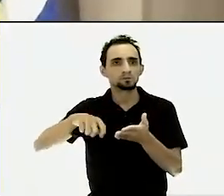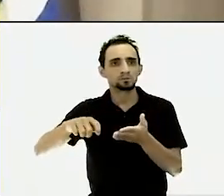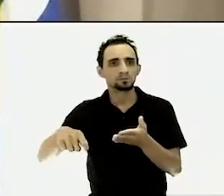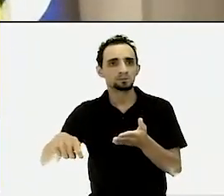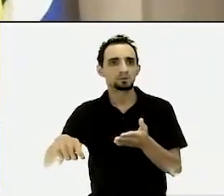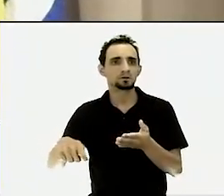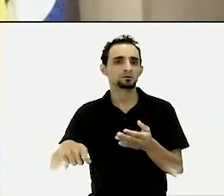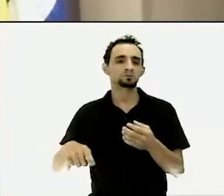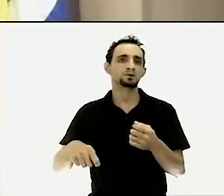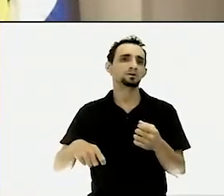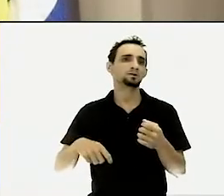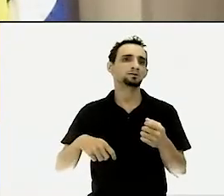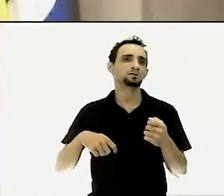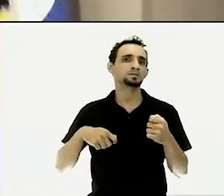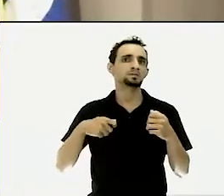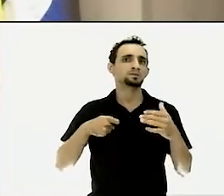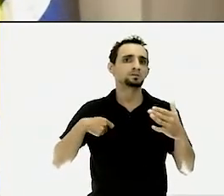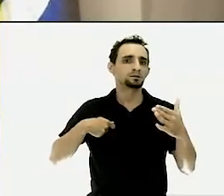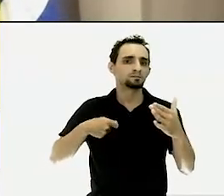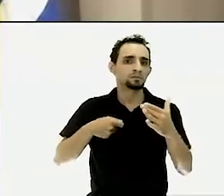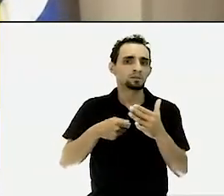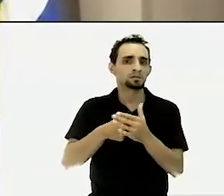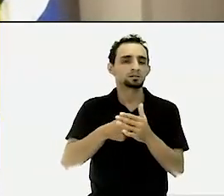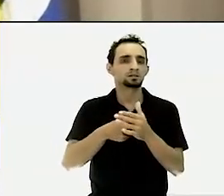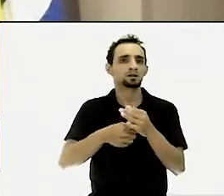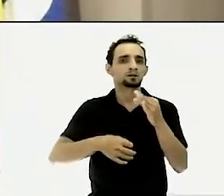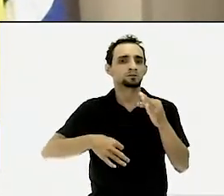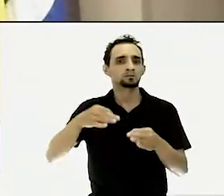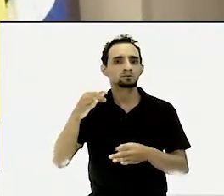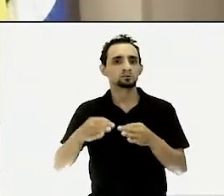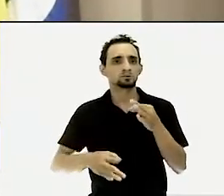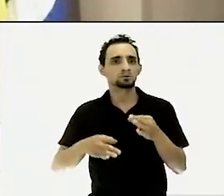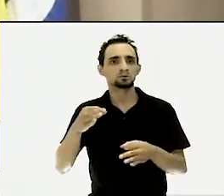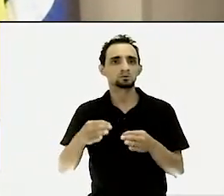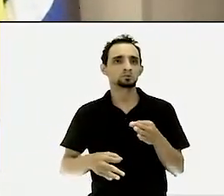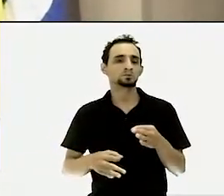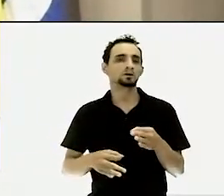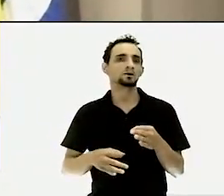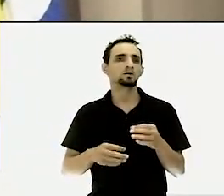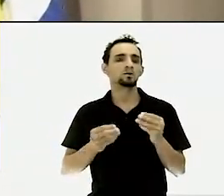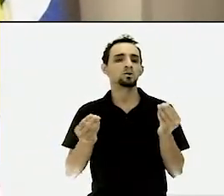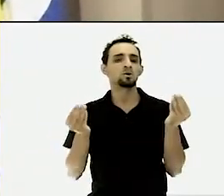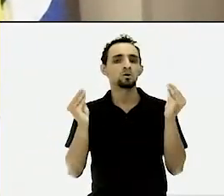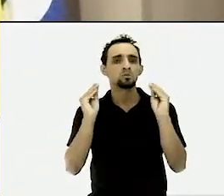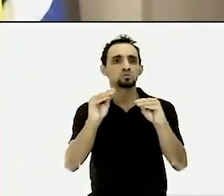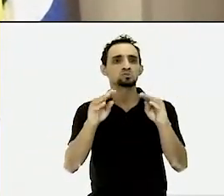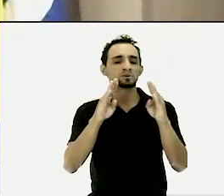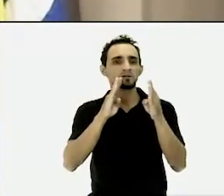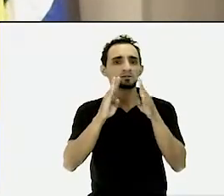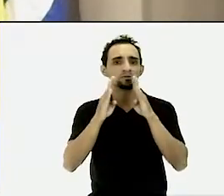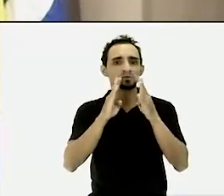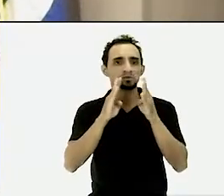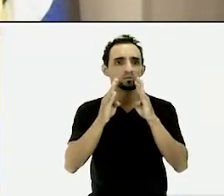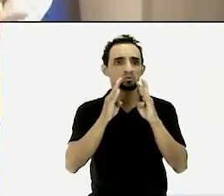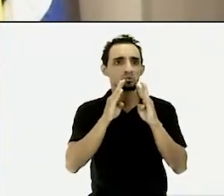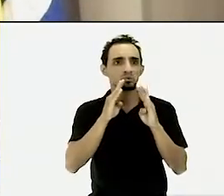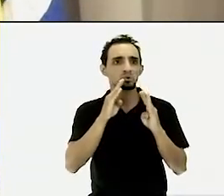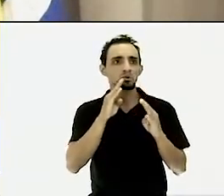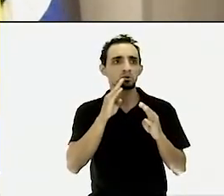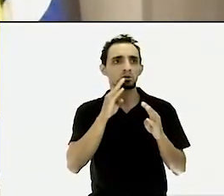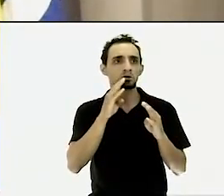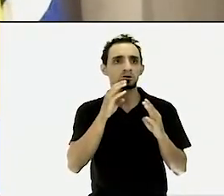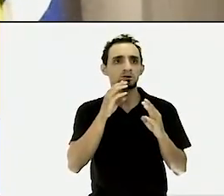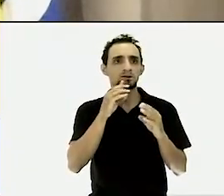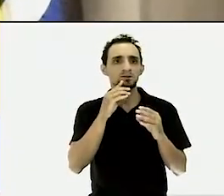nós, várias filmagens, a população levou isso também para as redes sociais. Então, algumas pessoas falaram assim, perdeu a